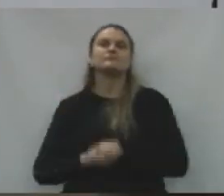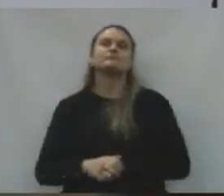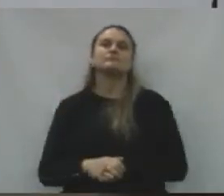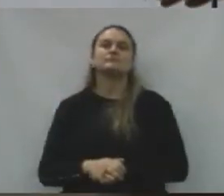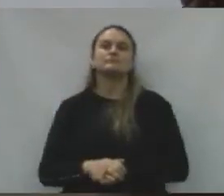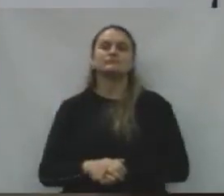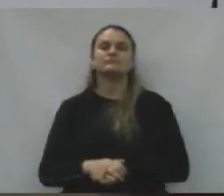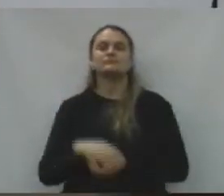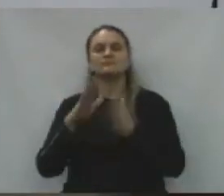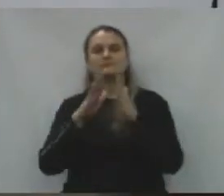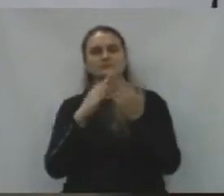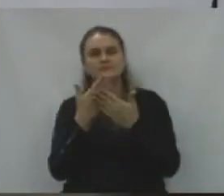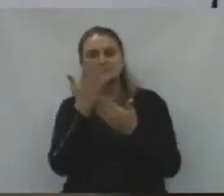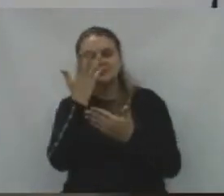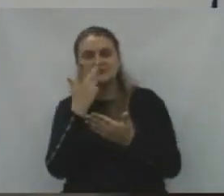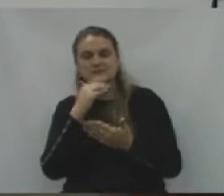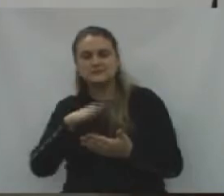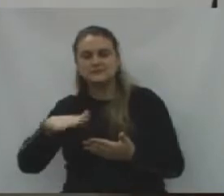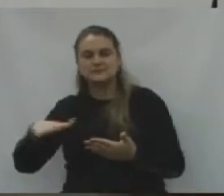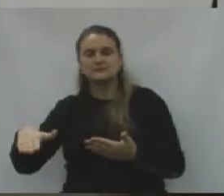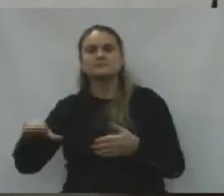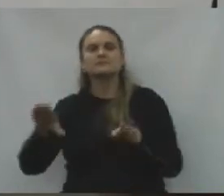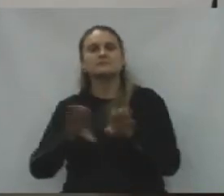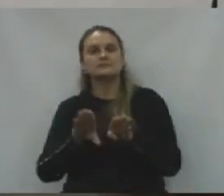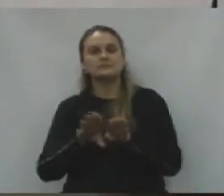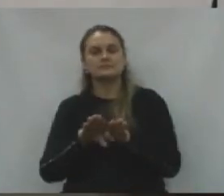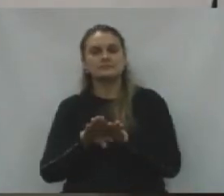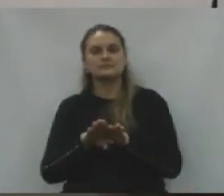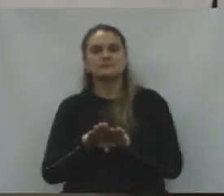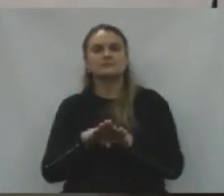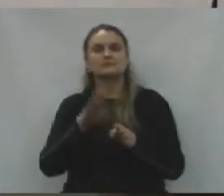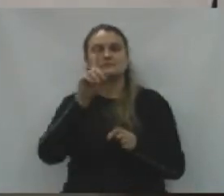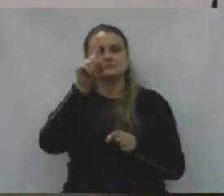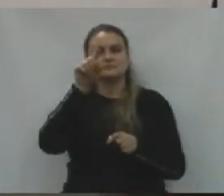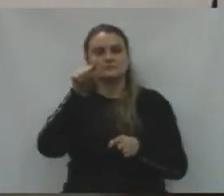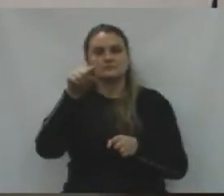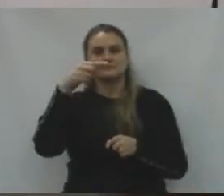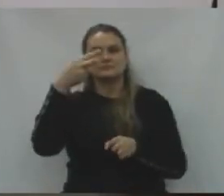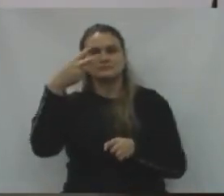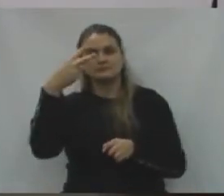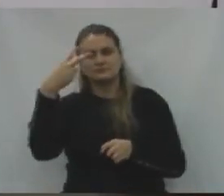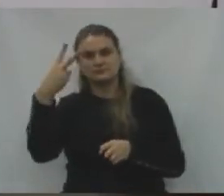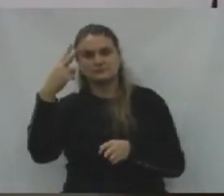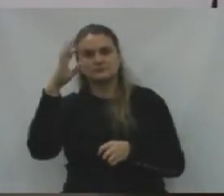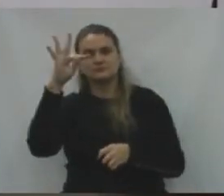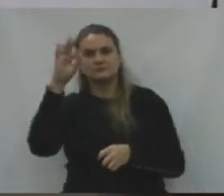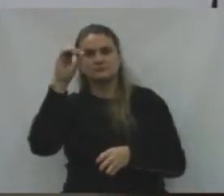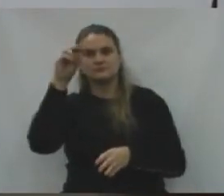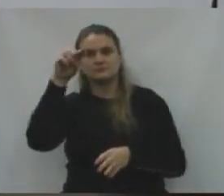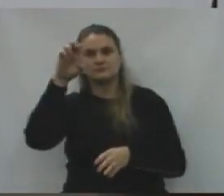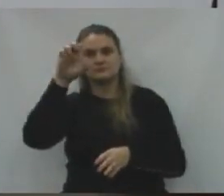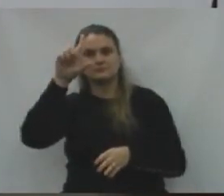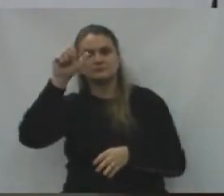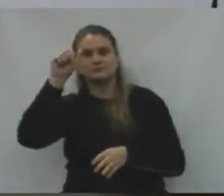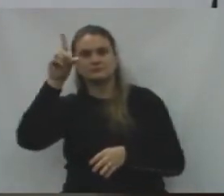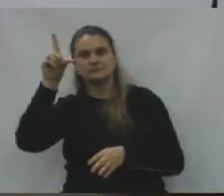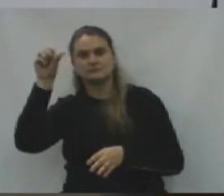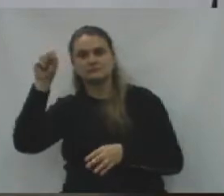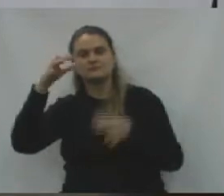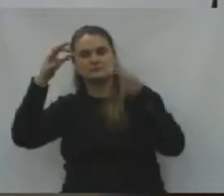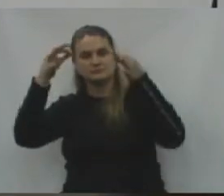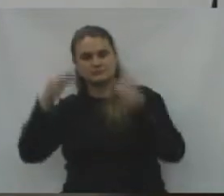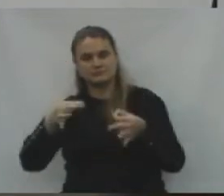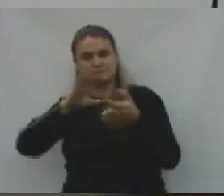escolas, CMEIs e etc., além de 1,2 toneladas de lixo tecnológico devidamente